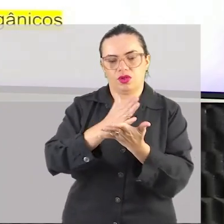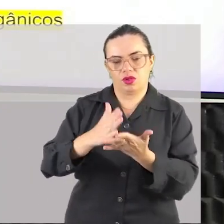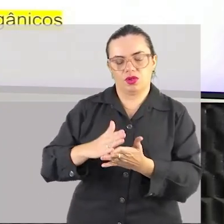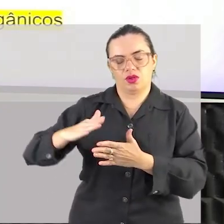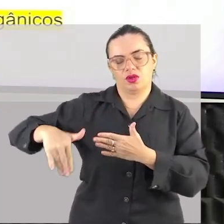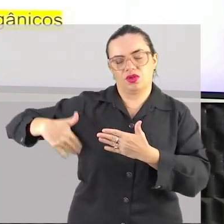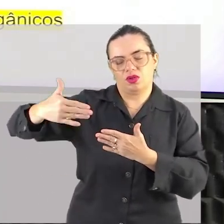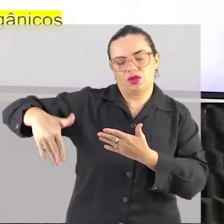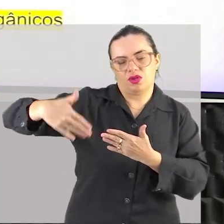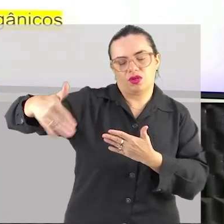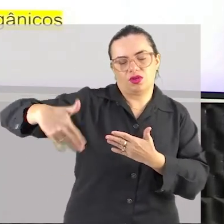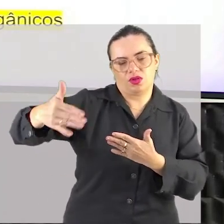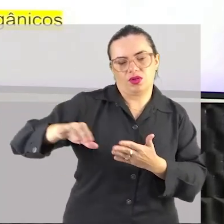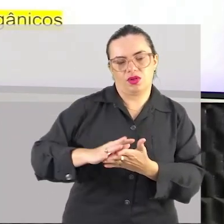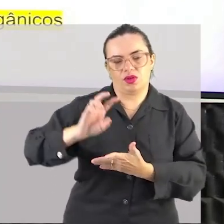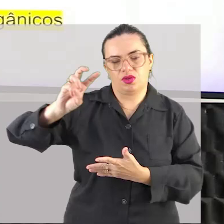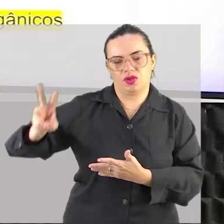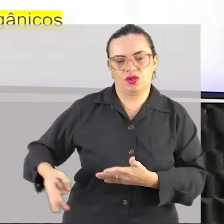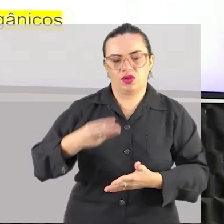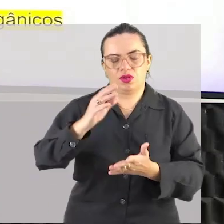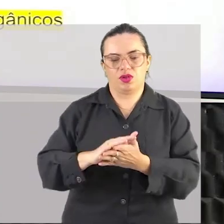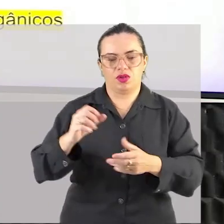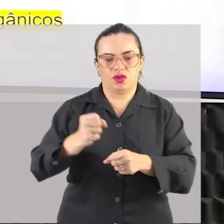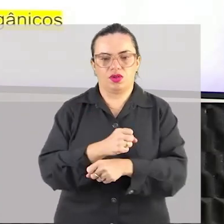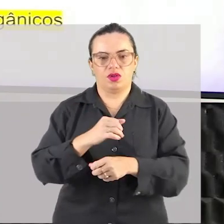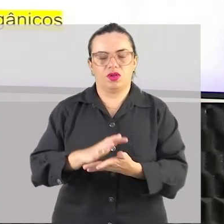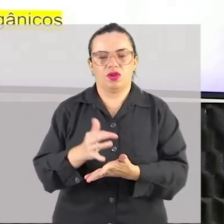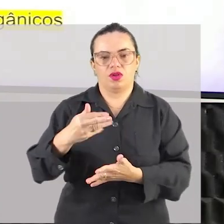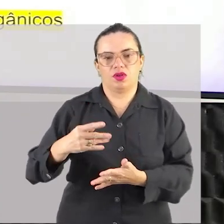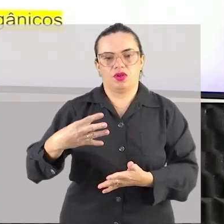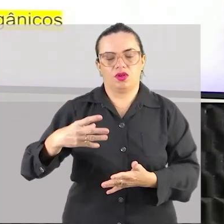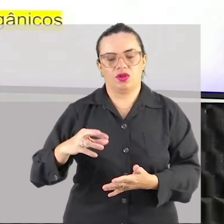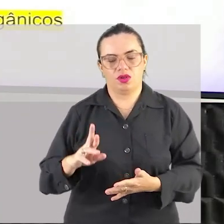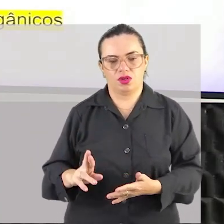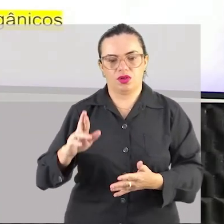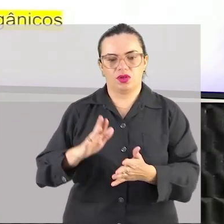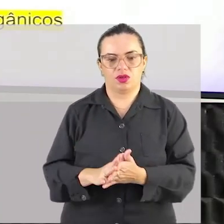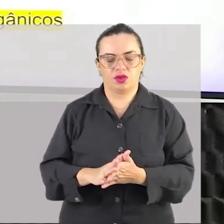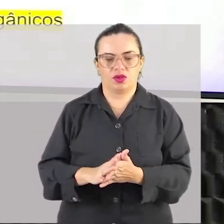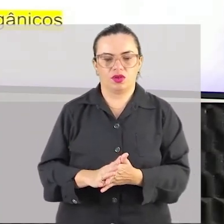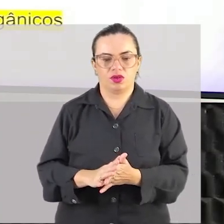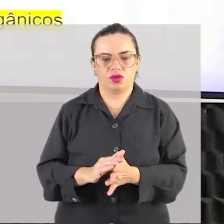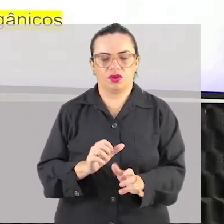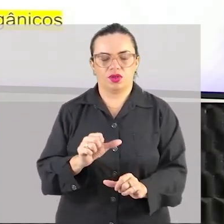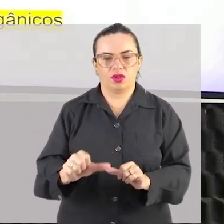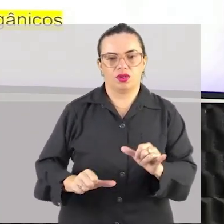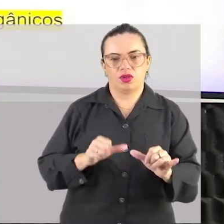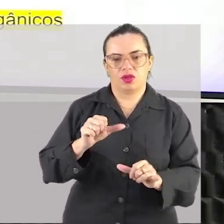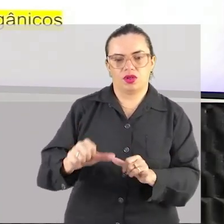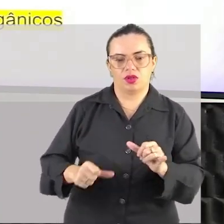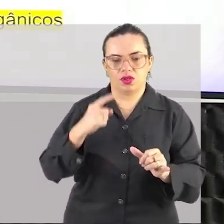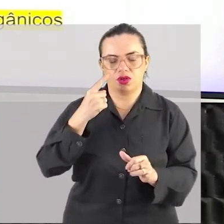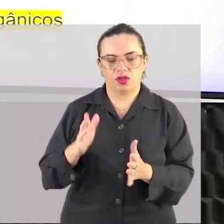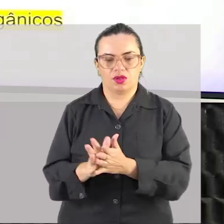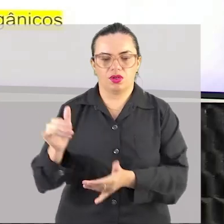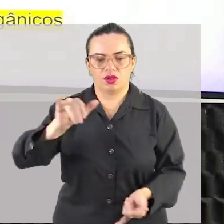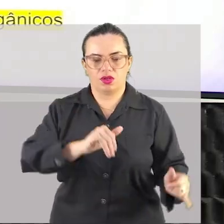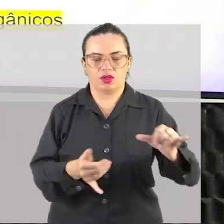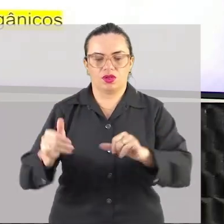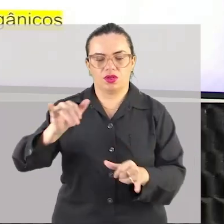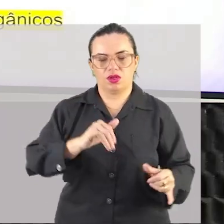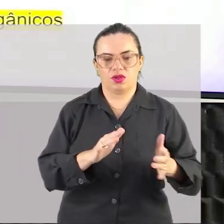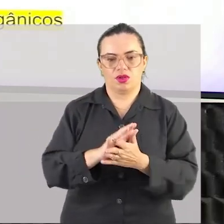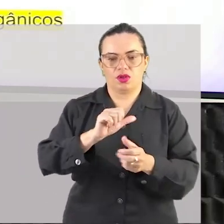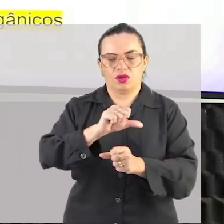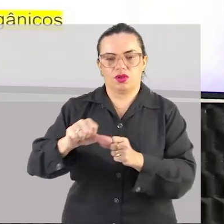milhares de anos, após fermentar, após todas as reações químicas, esses materiais acabam se transformando, portanto, no petróleo, que é o que a